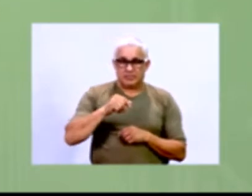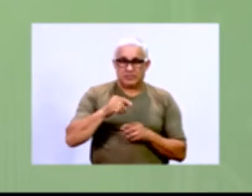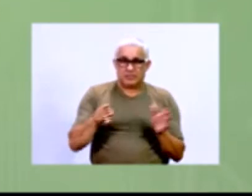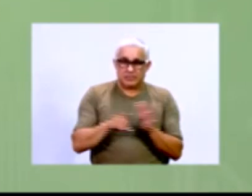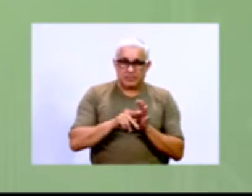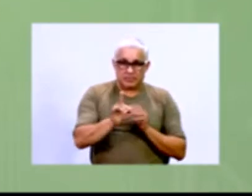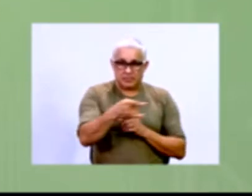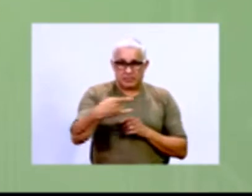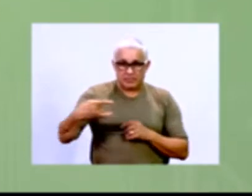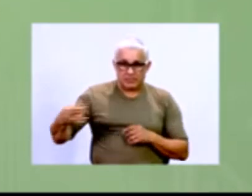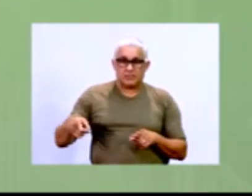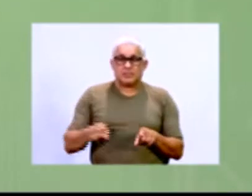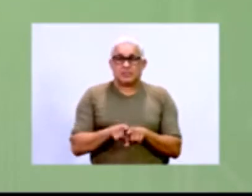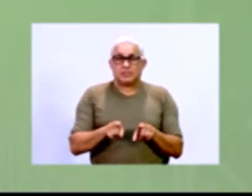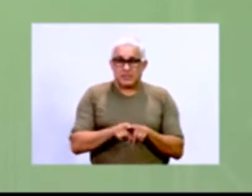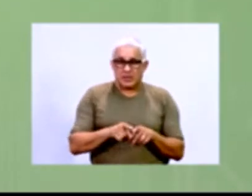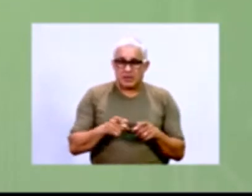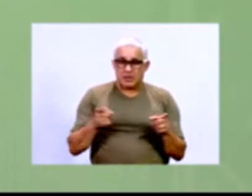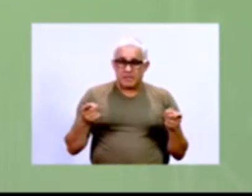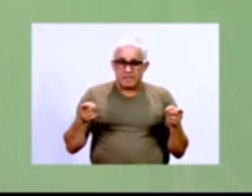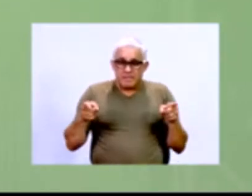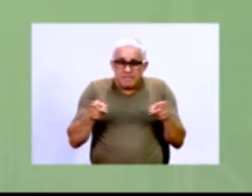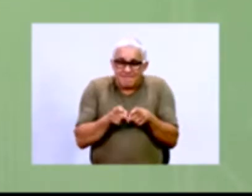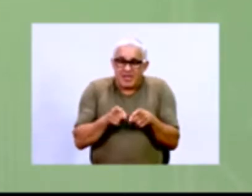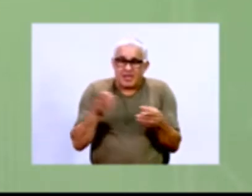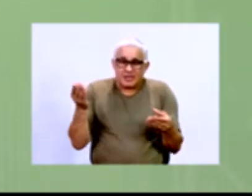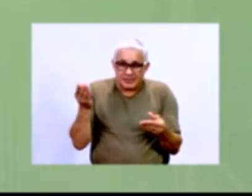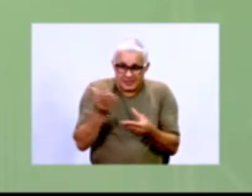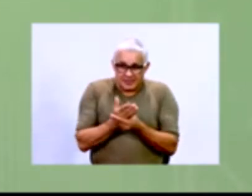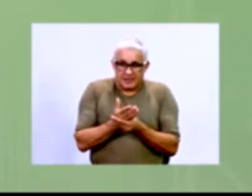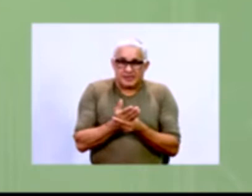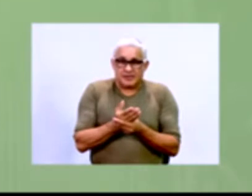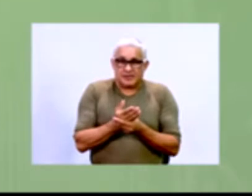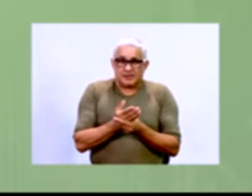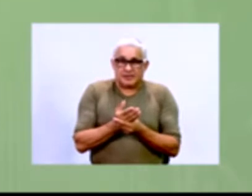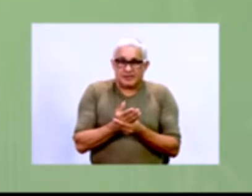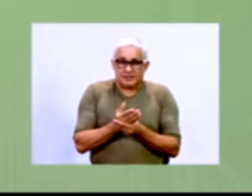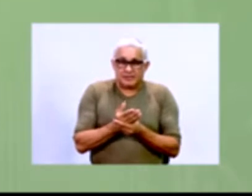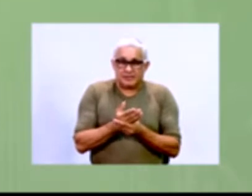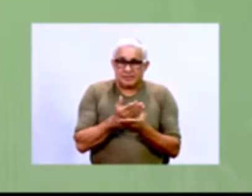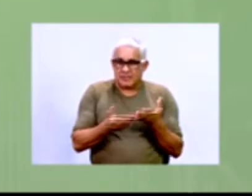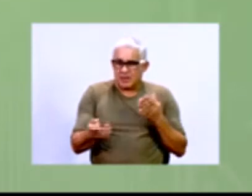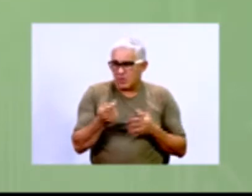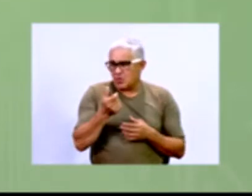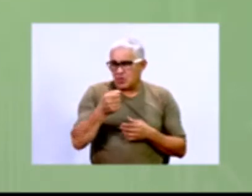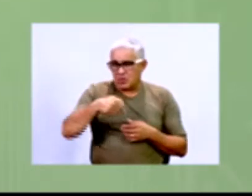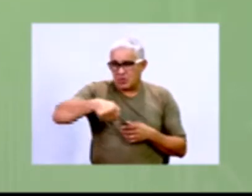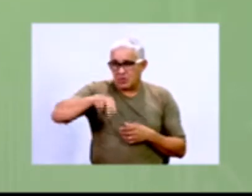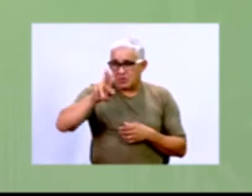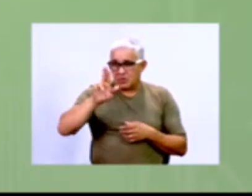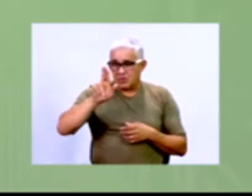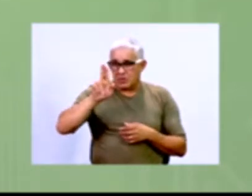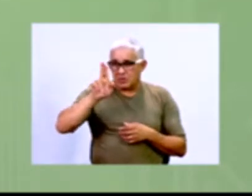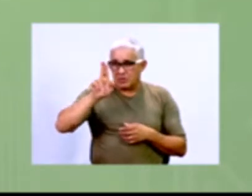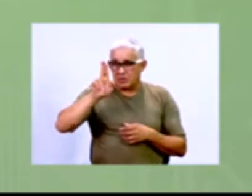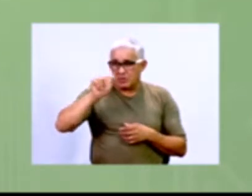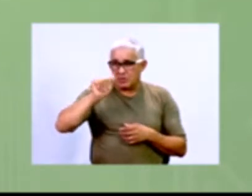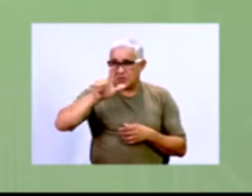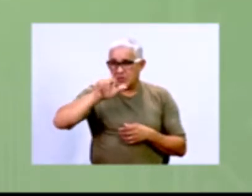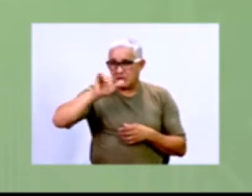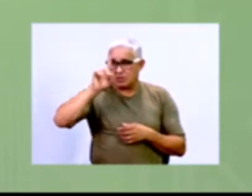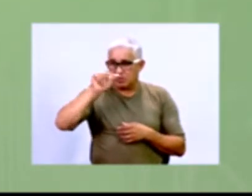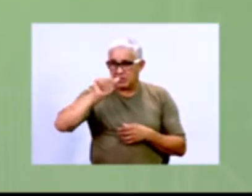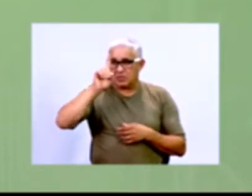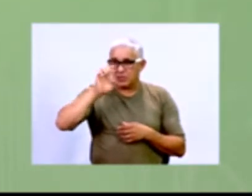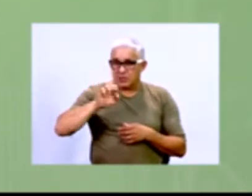Microsoft, também produz arquivo pequeno, com pouca perda de qualidade, só que ele pode vir com